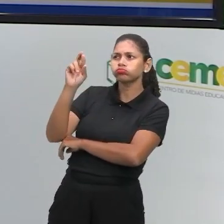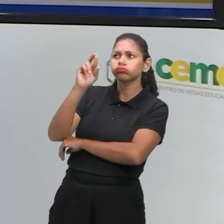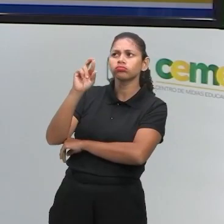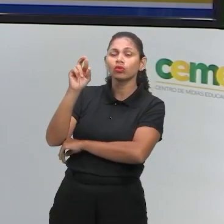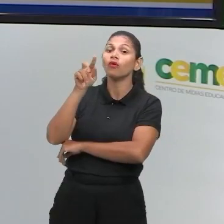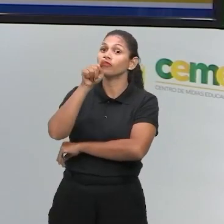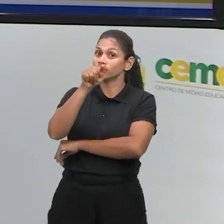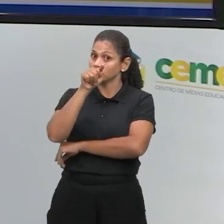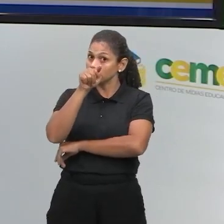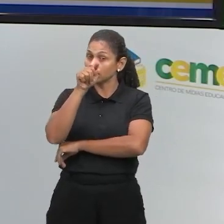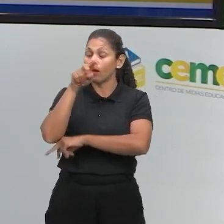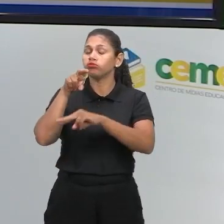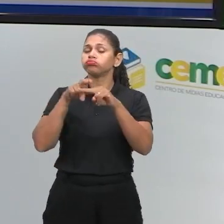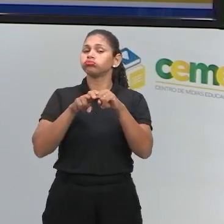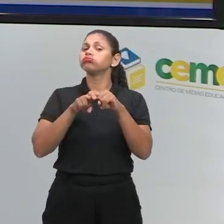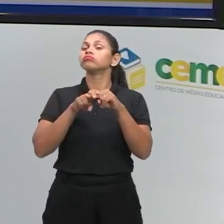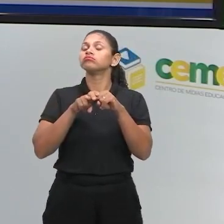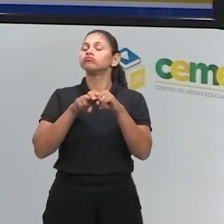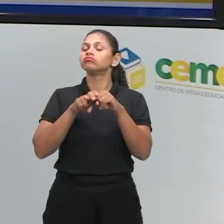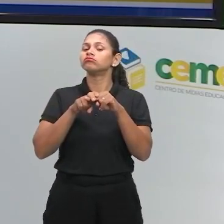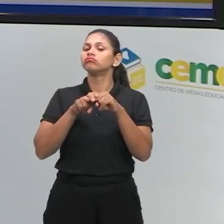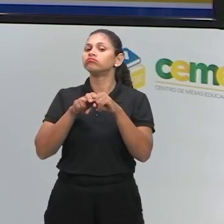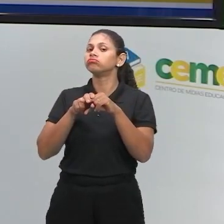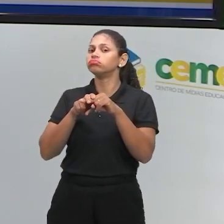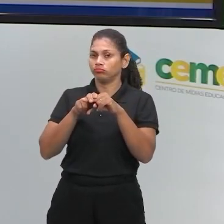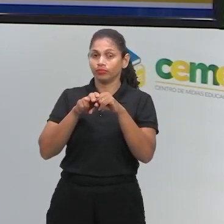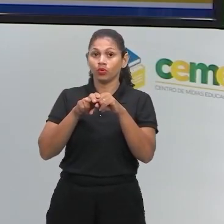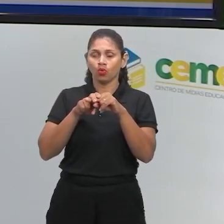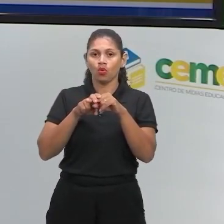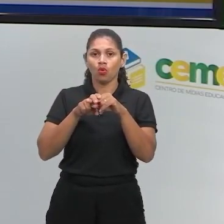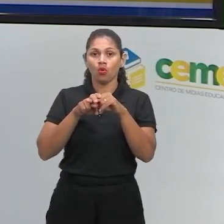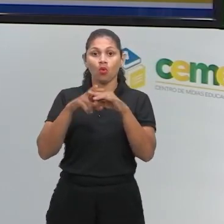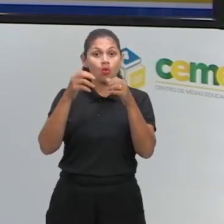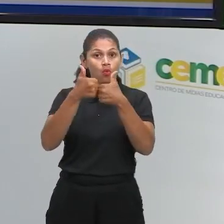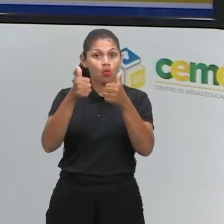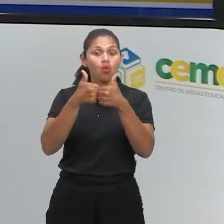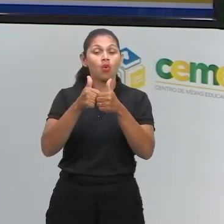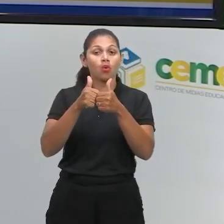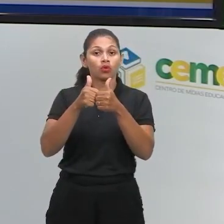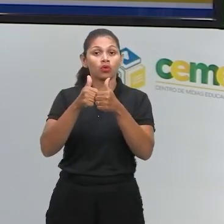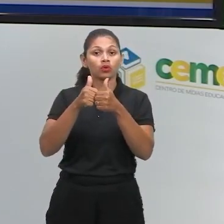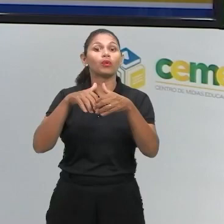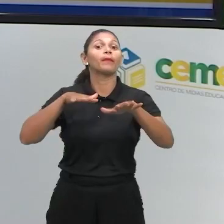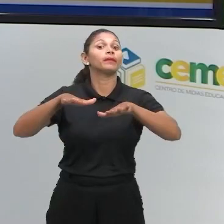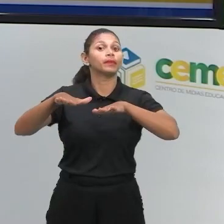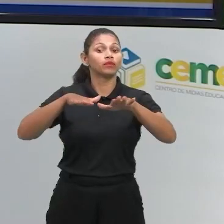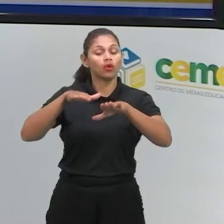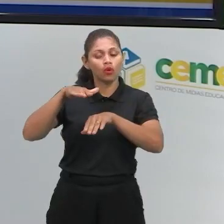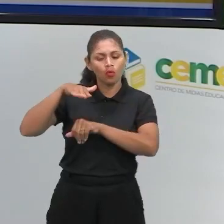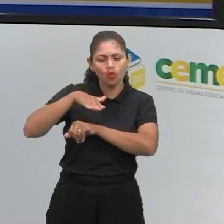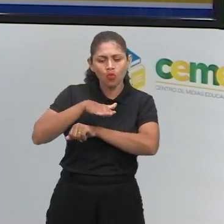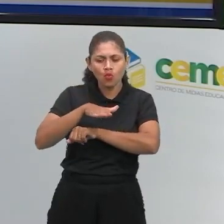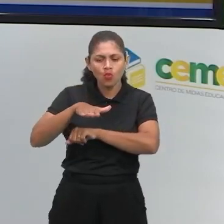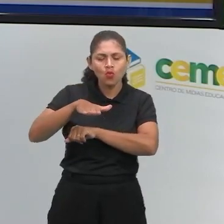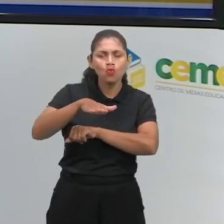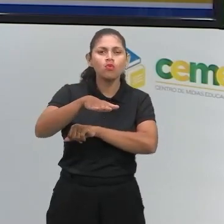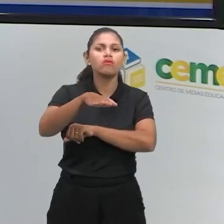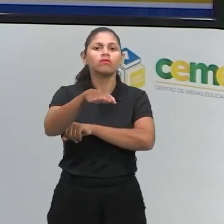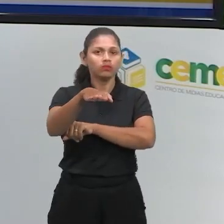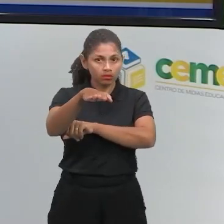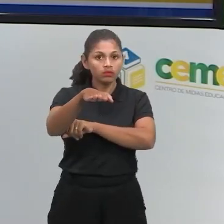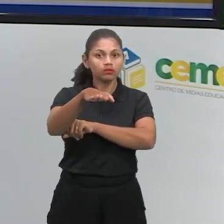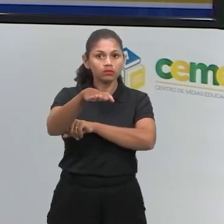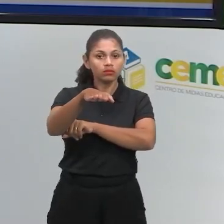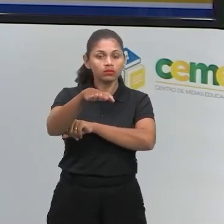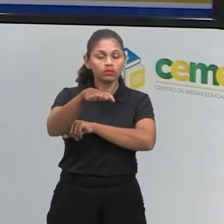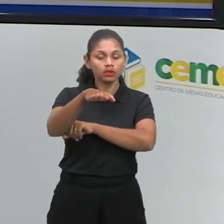movimento. Já o ônibus, ele está em movimento. Então, se eu tomar como referência o ônibus, ele está num